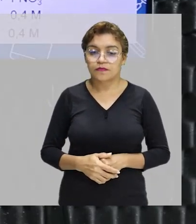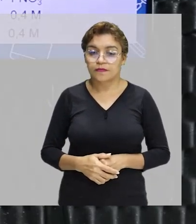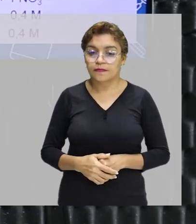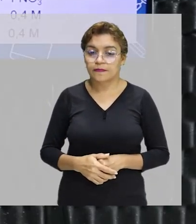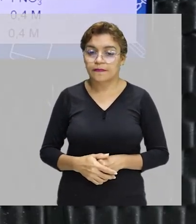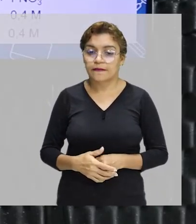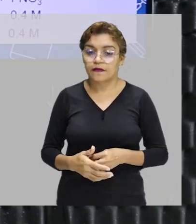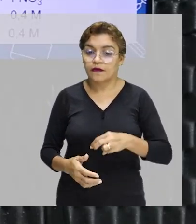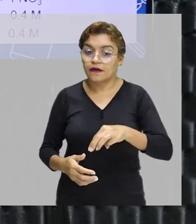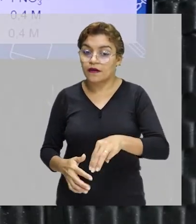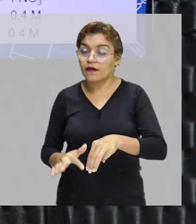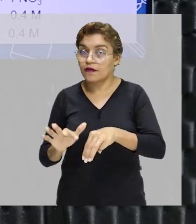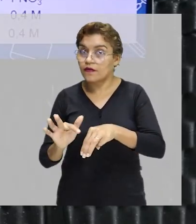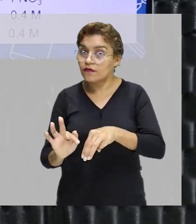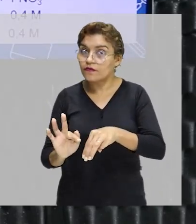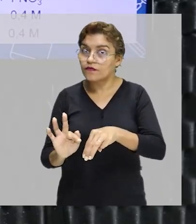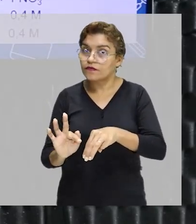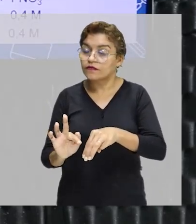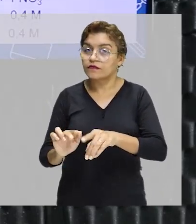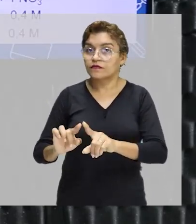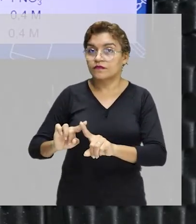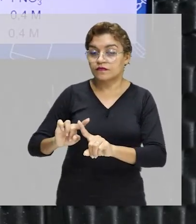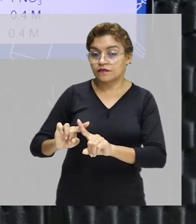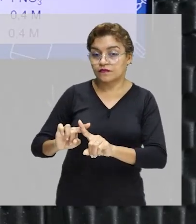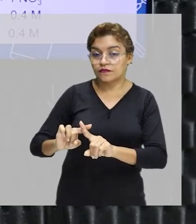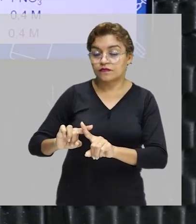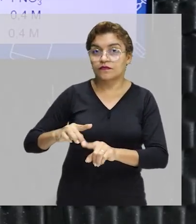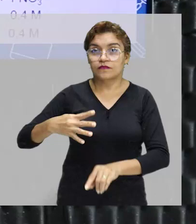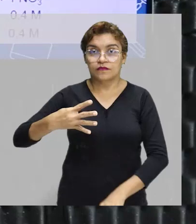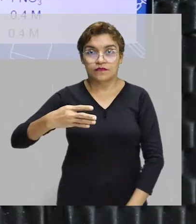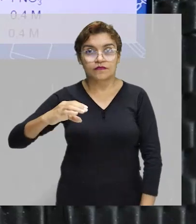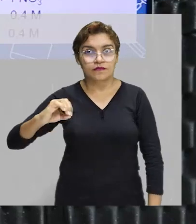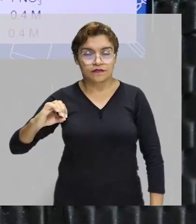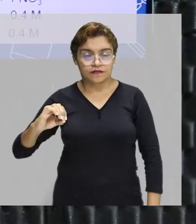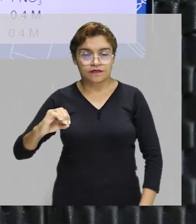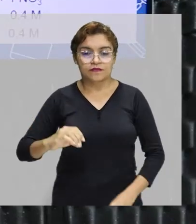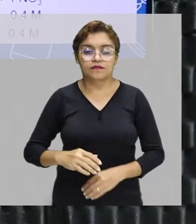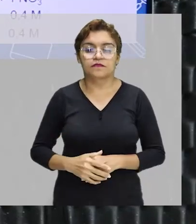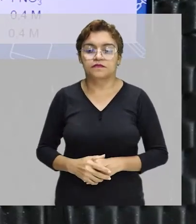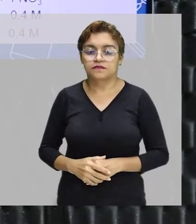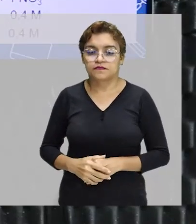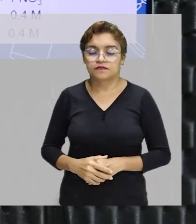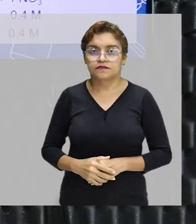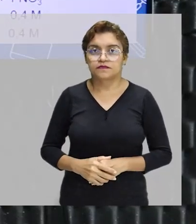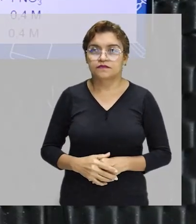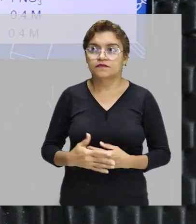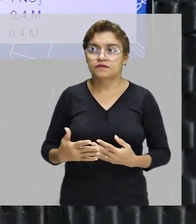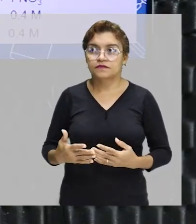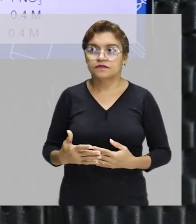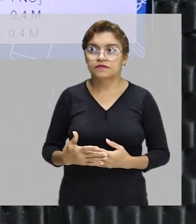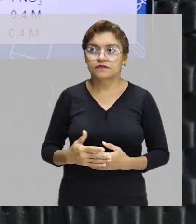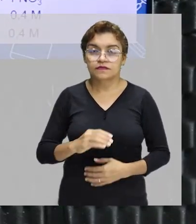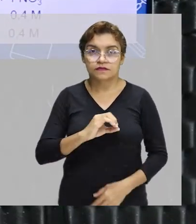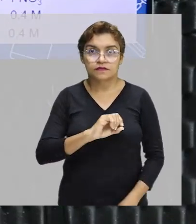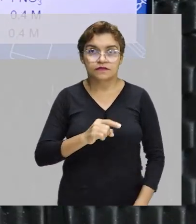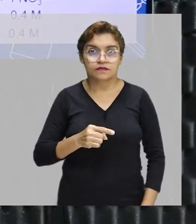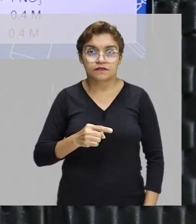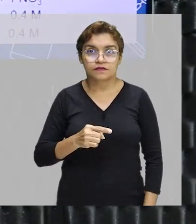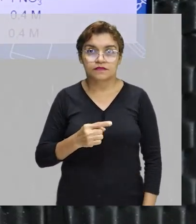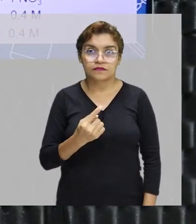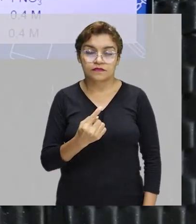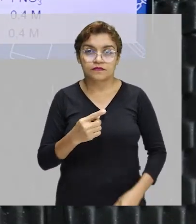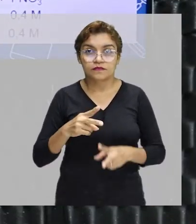a molaridade final e o volume final 400 ml. Turminha, 0,1 vezes